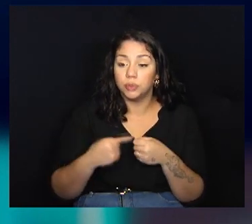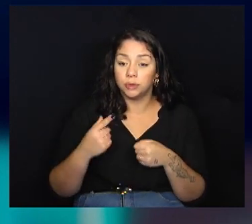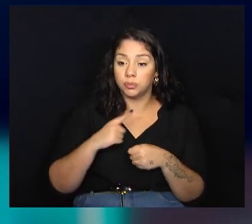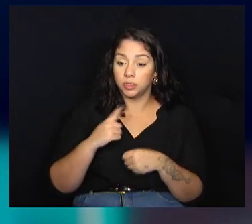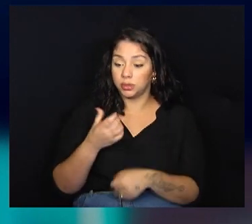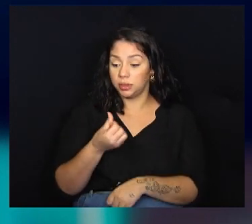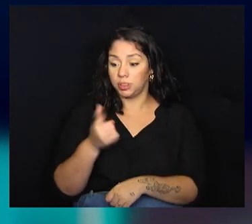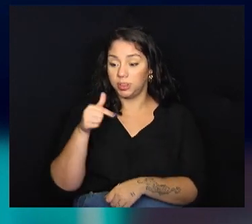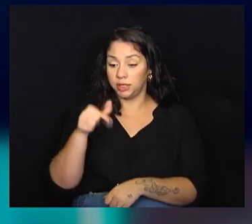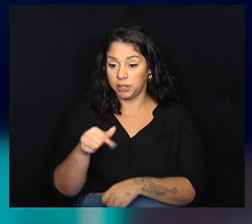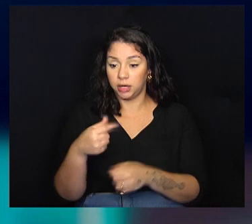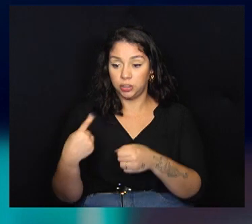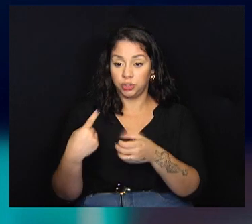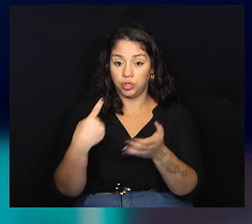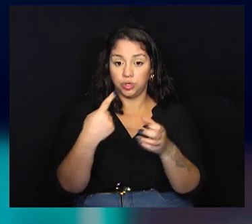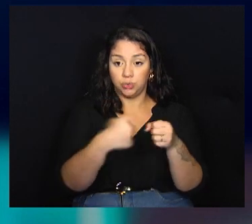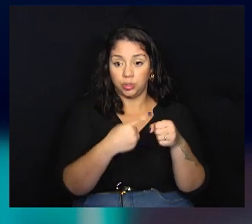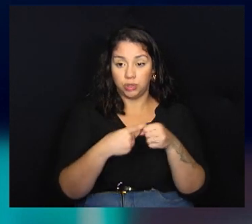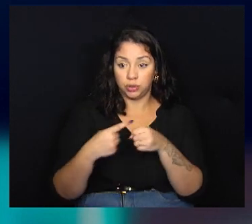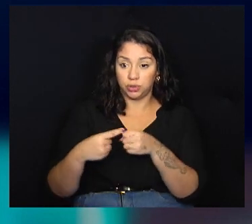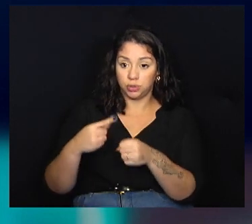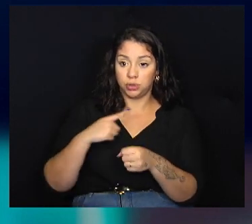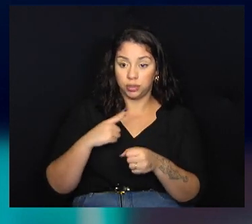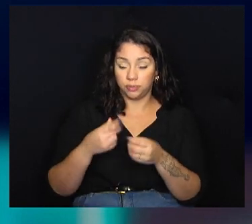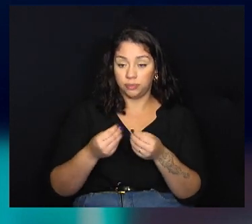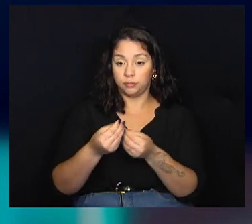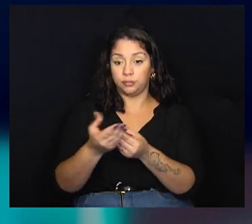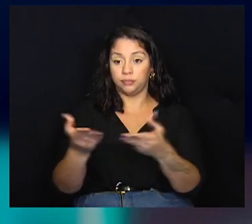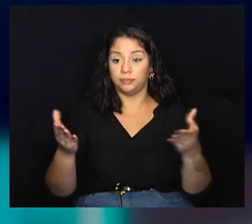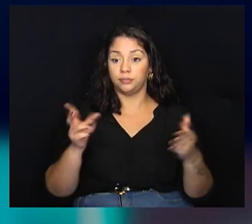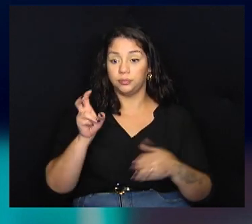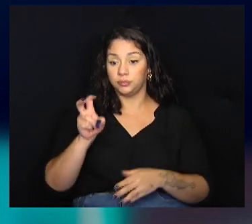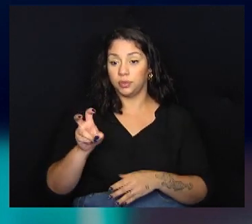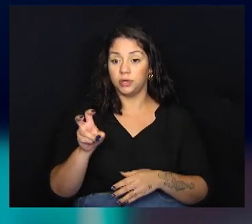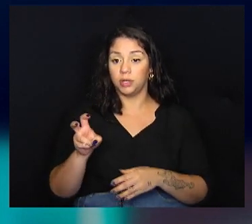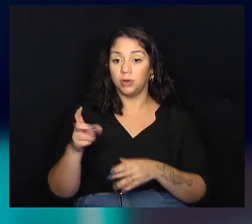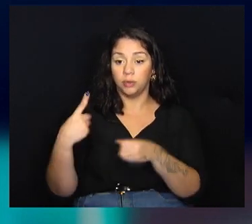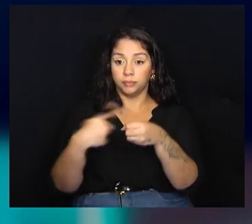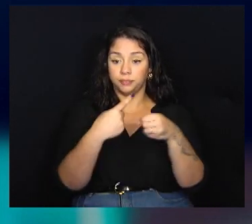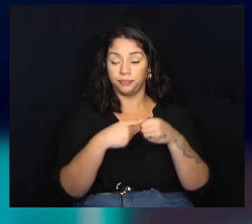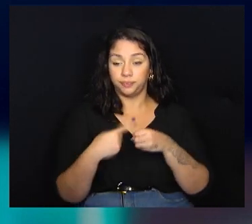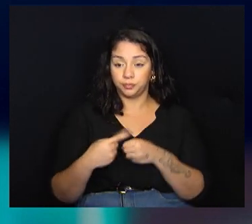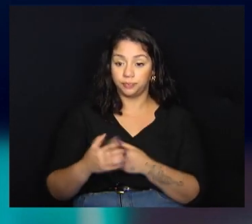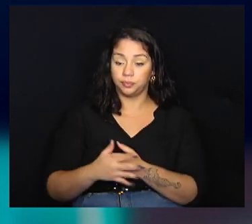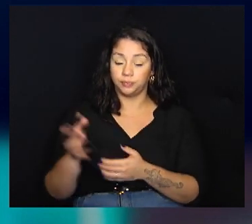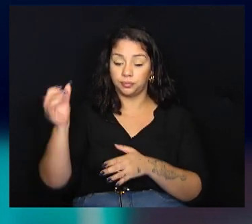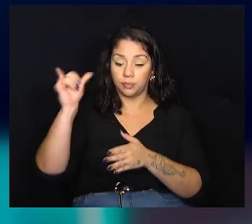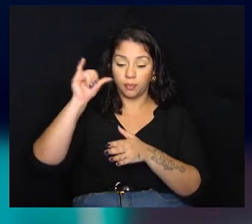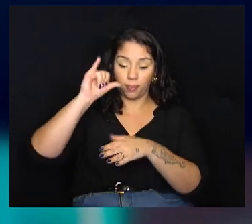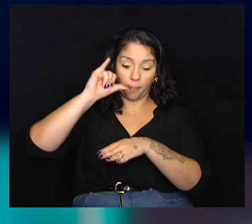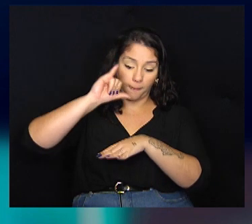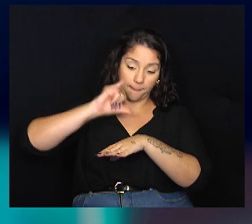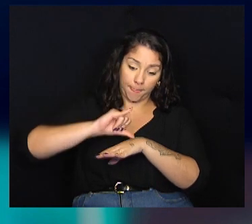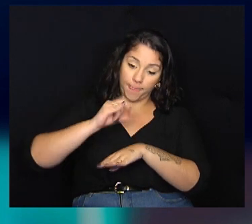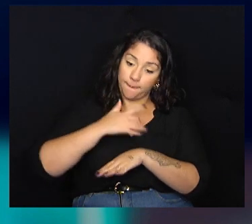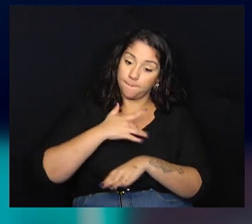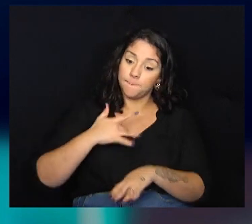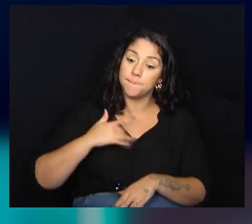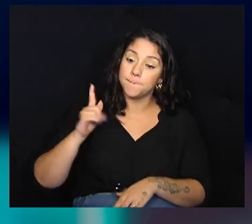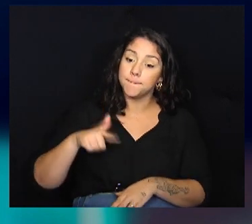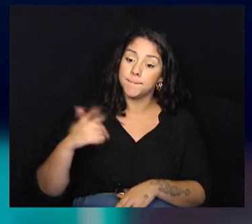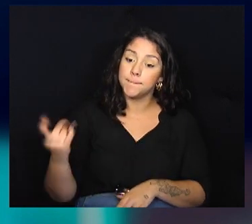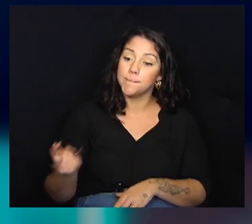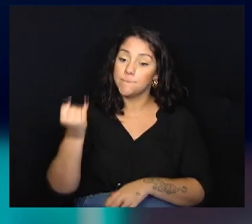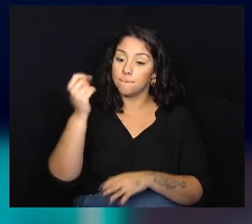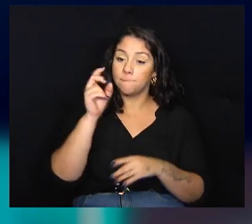67 unidades distribuídas pelos 5 atuais distritos de saúde do município. O centro de saúde é importante, seja para o cuidado